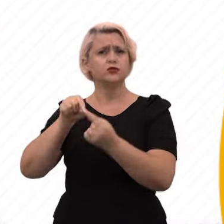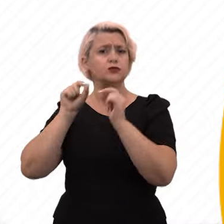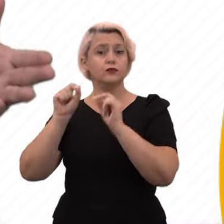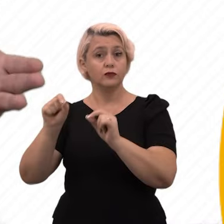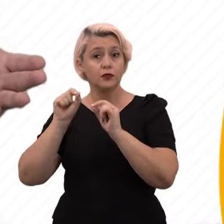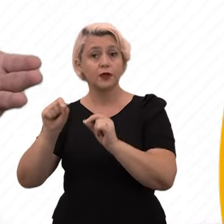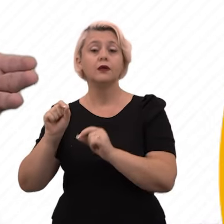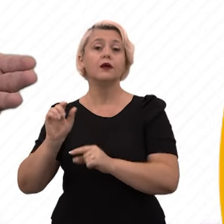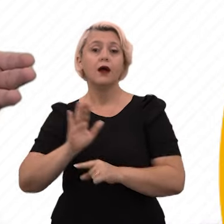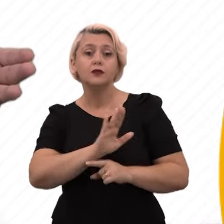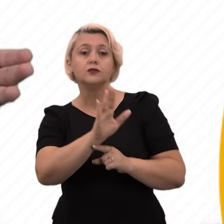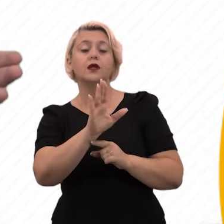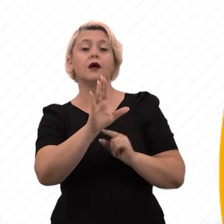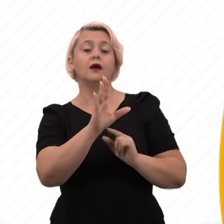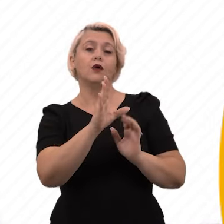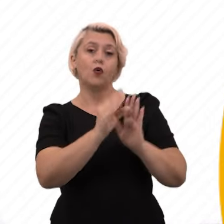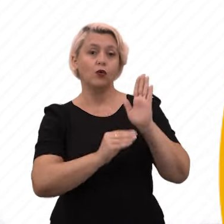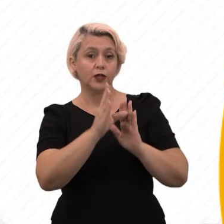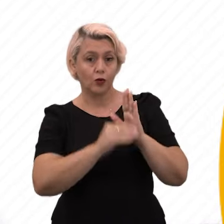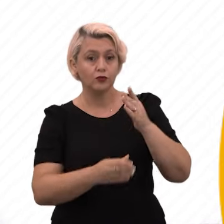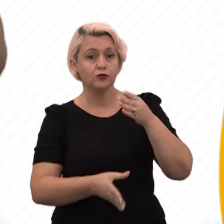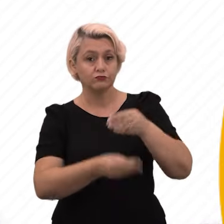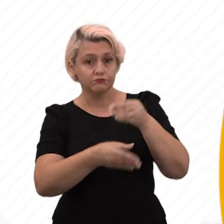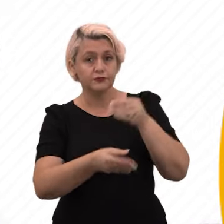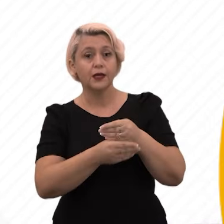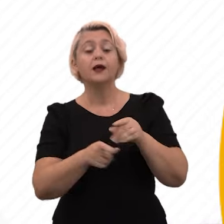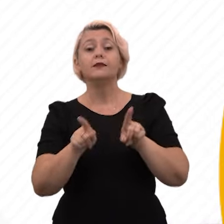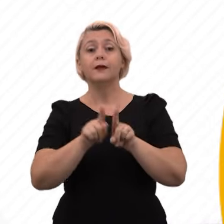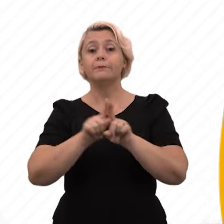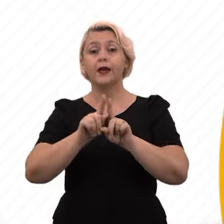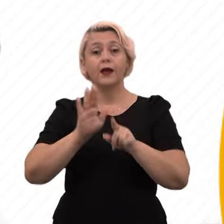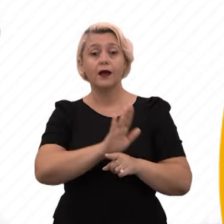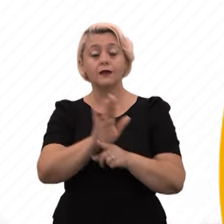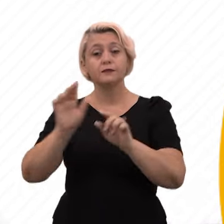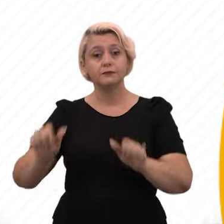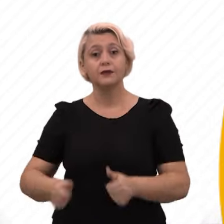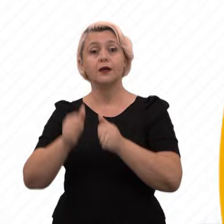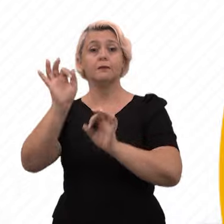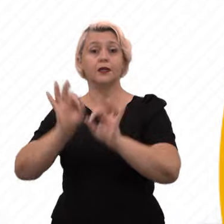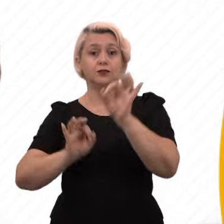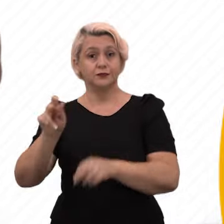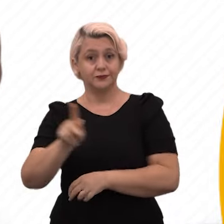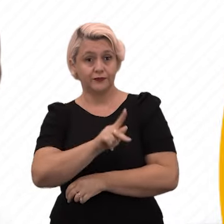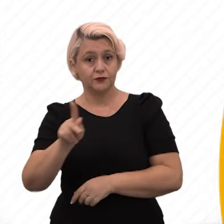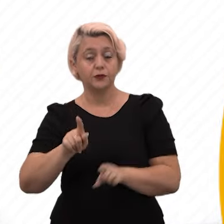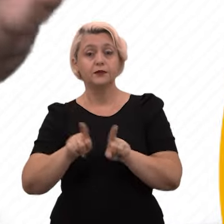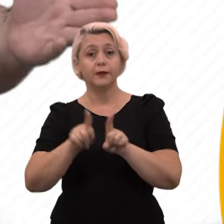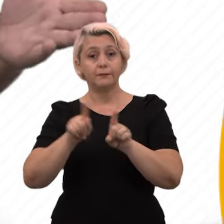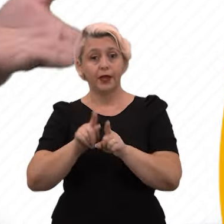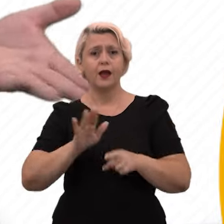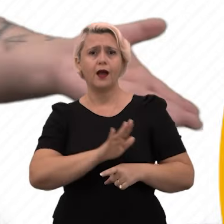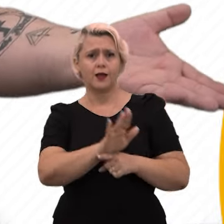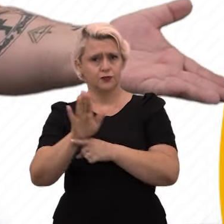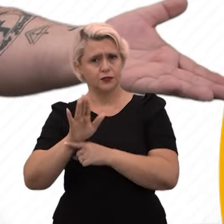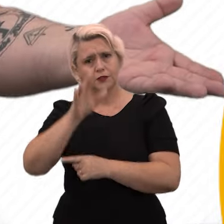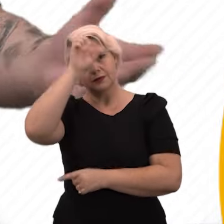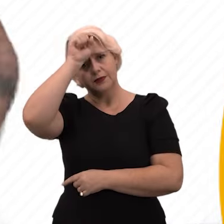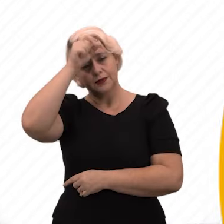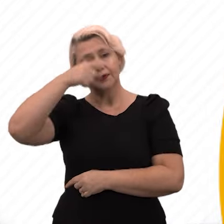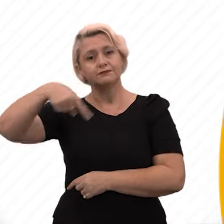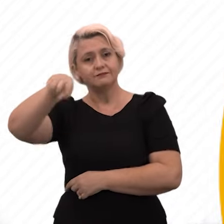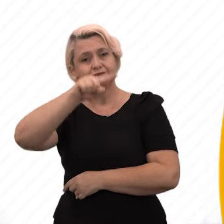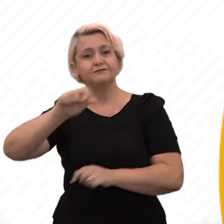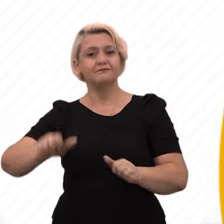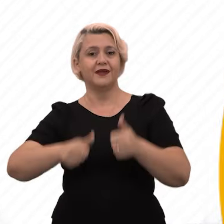é fundamental para a recomposição da aprendizagem curricular, contribuindo assim com o seu planejamento do professor e com o aprendizado dos nossos